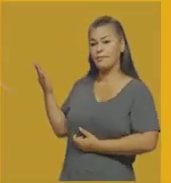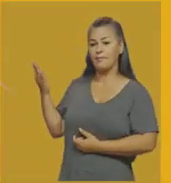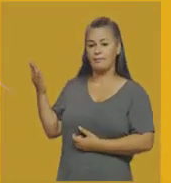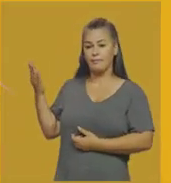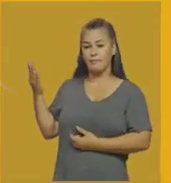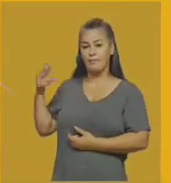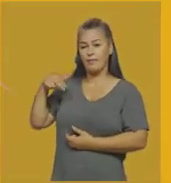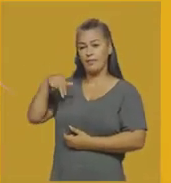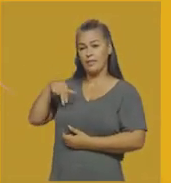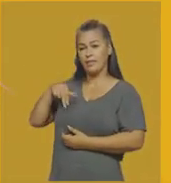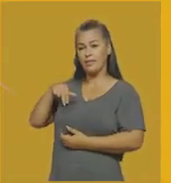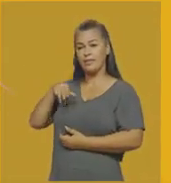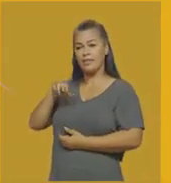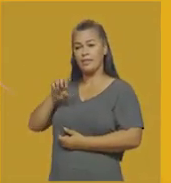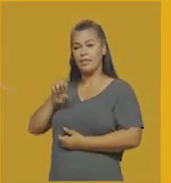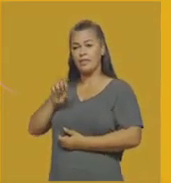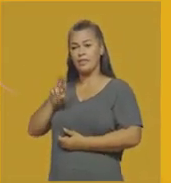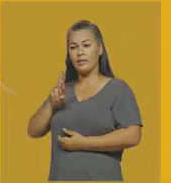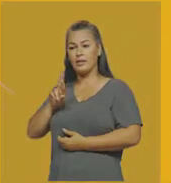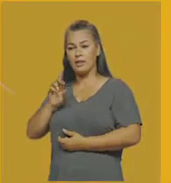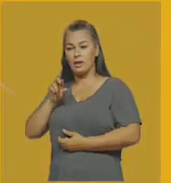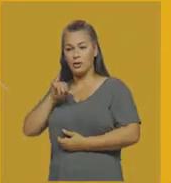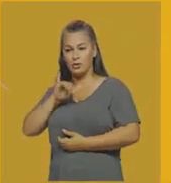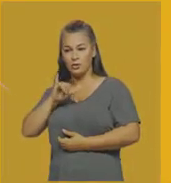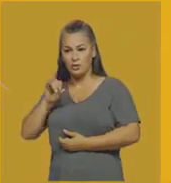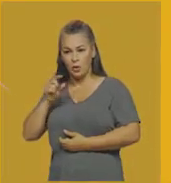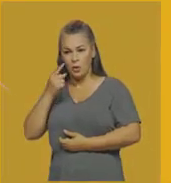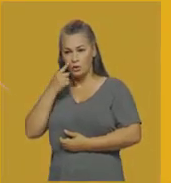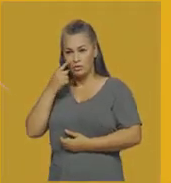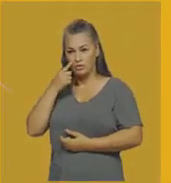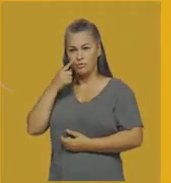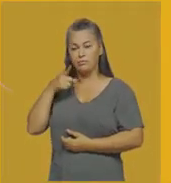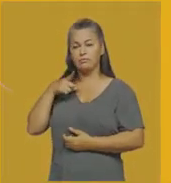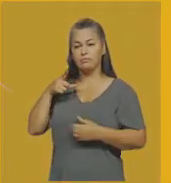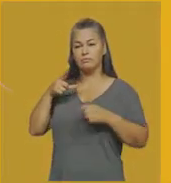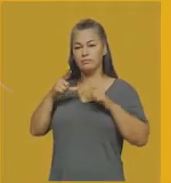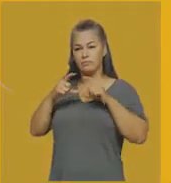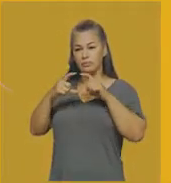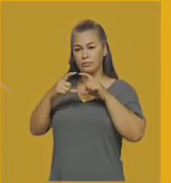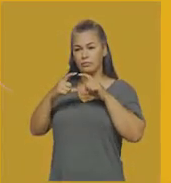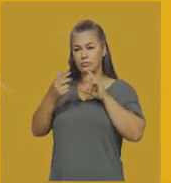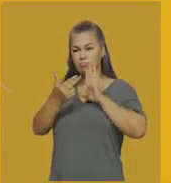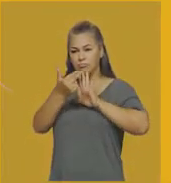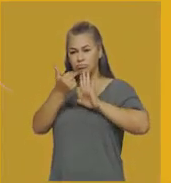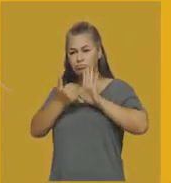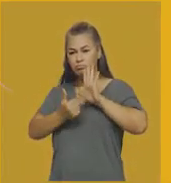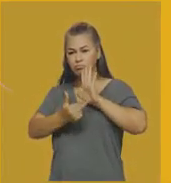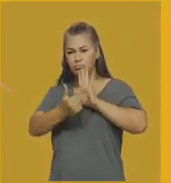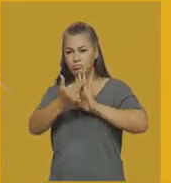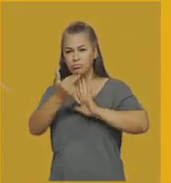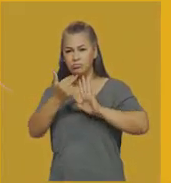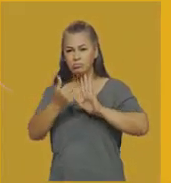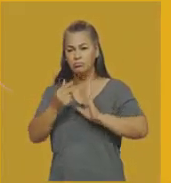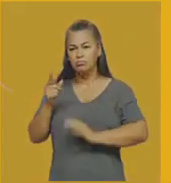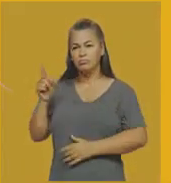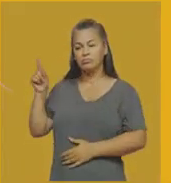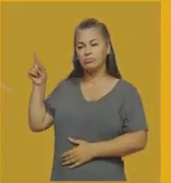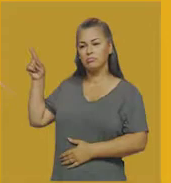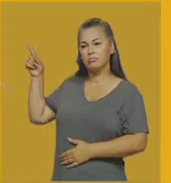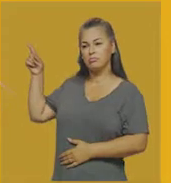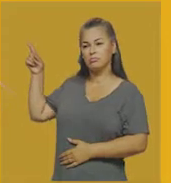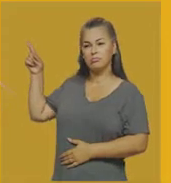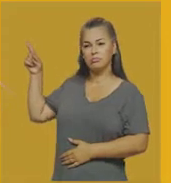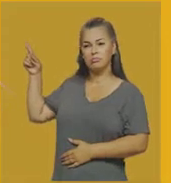corpo celular, o núcleo, o axônio, bem compridinho aqui, né? E aqui, gente,